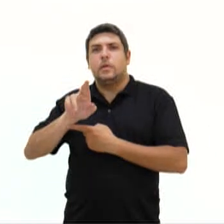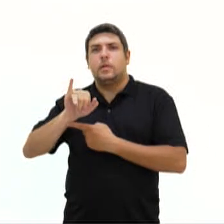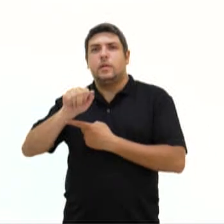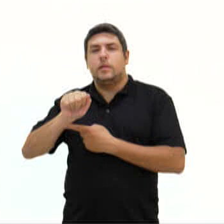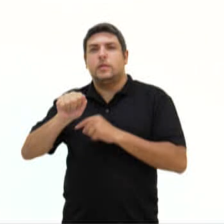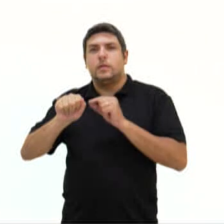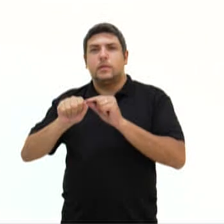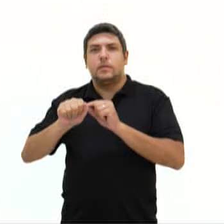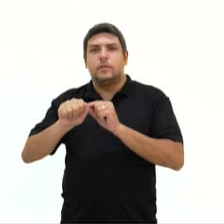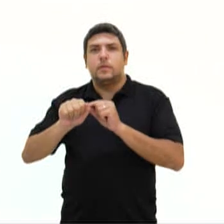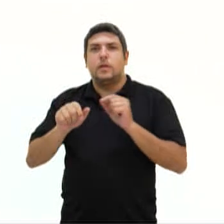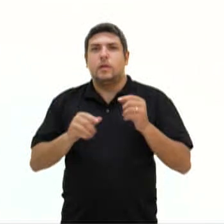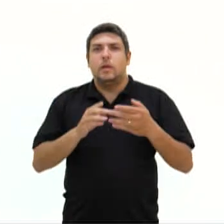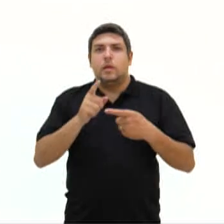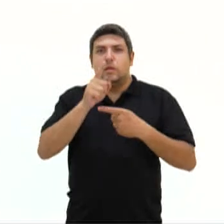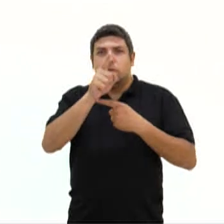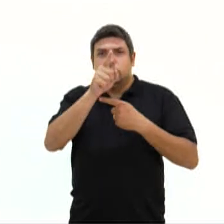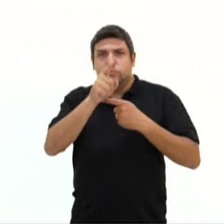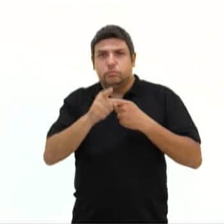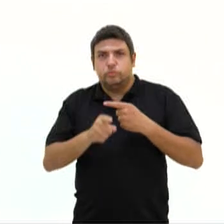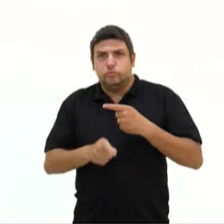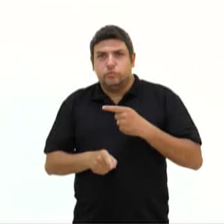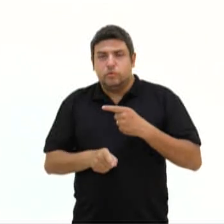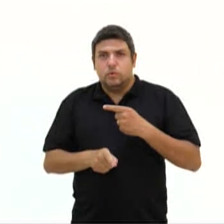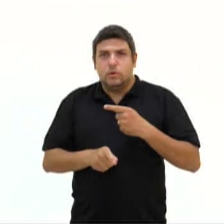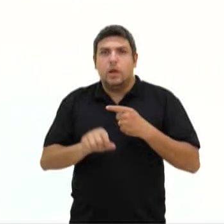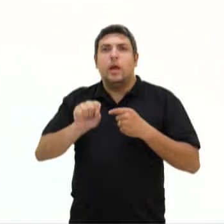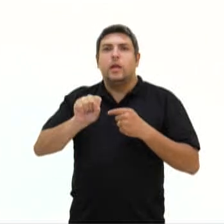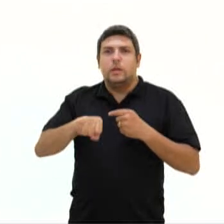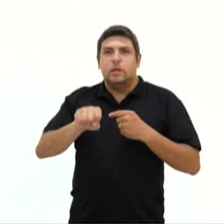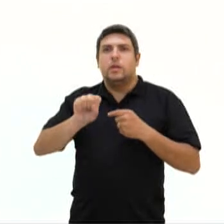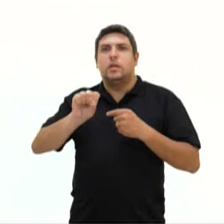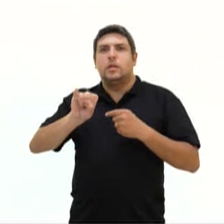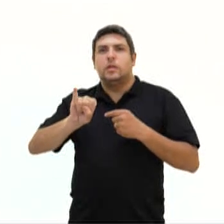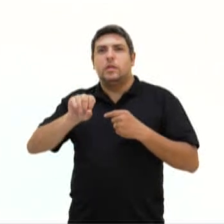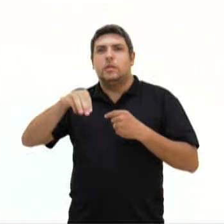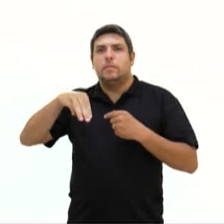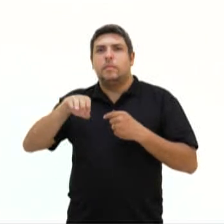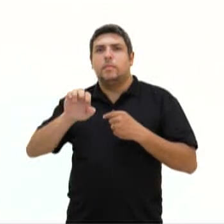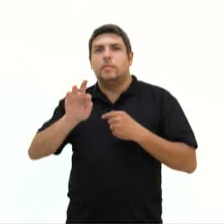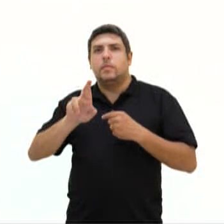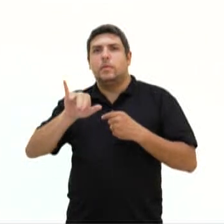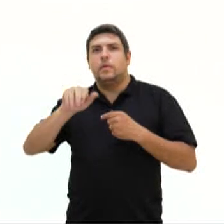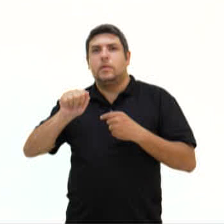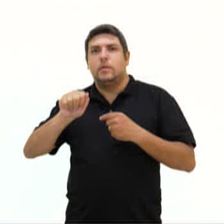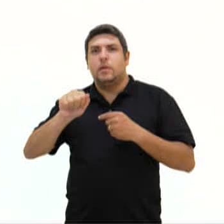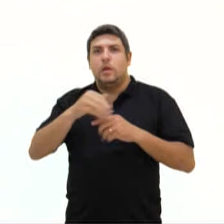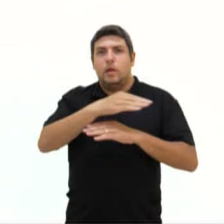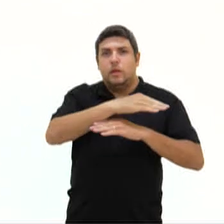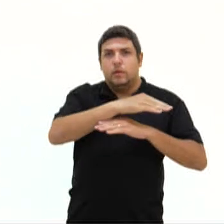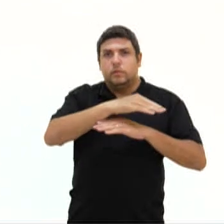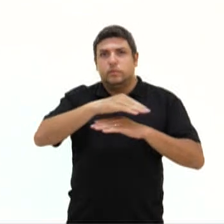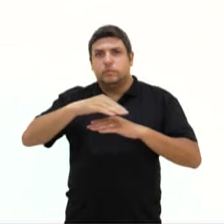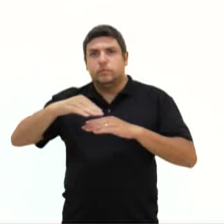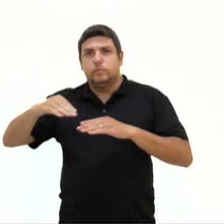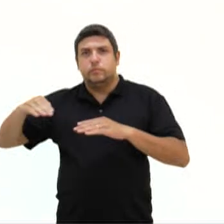reta horizontal não é. Veja só, vertical e